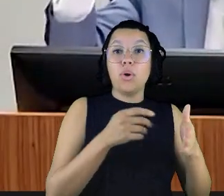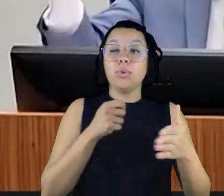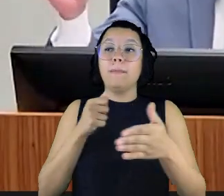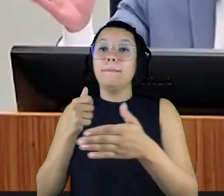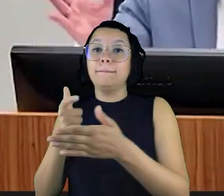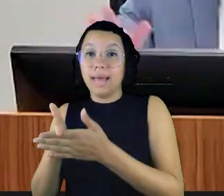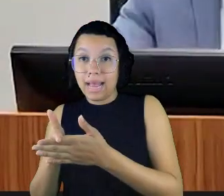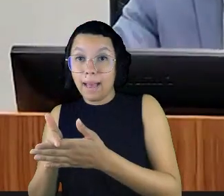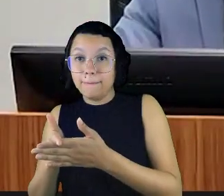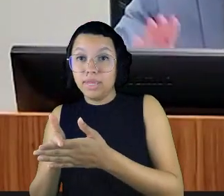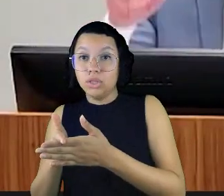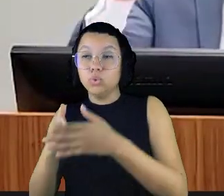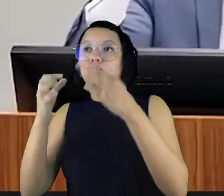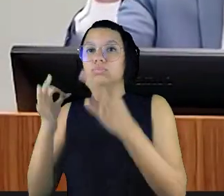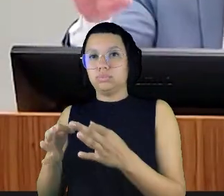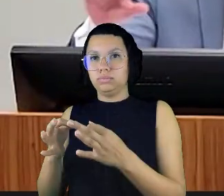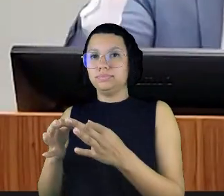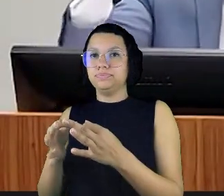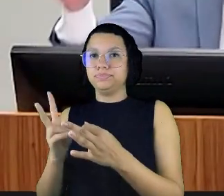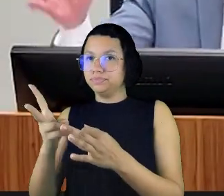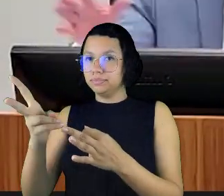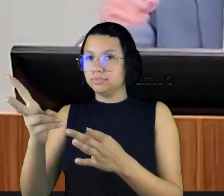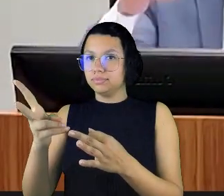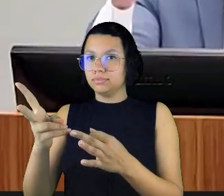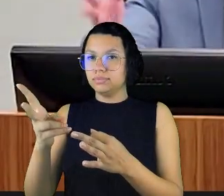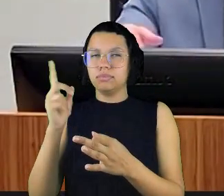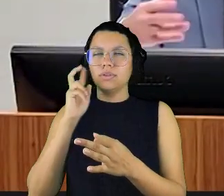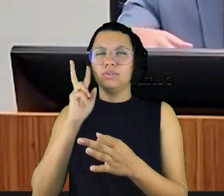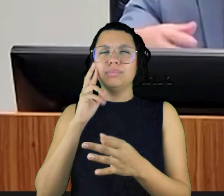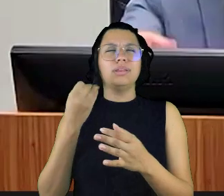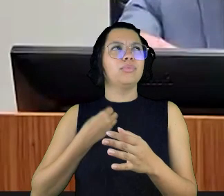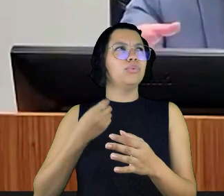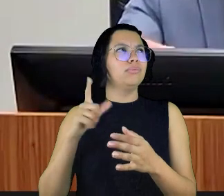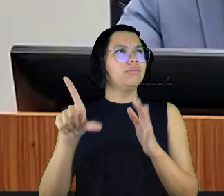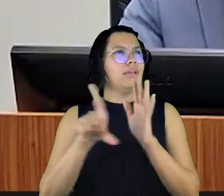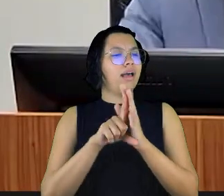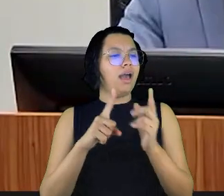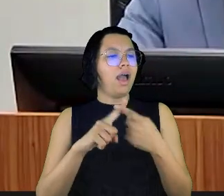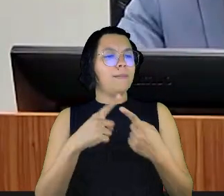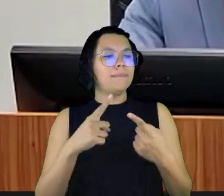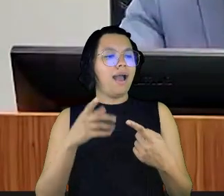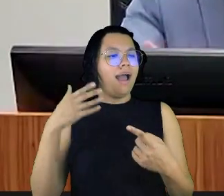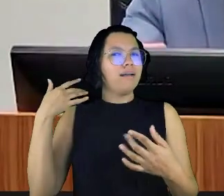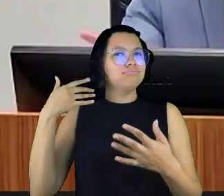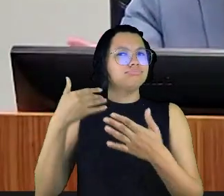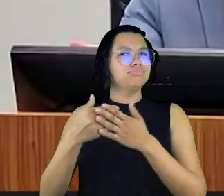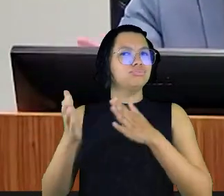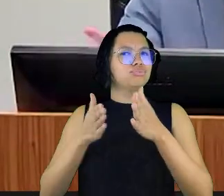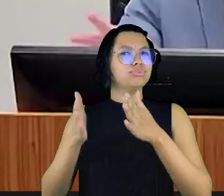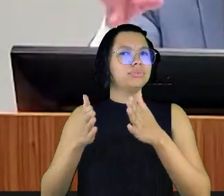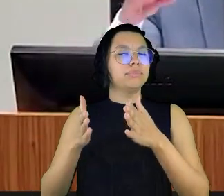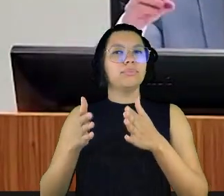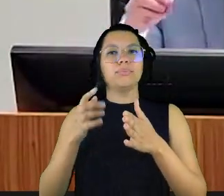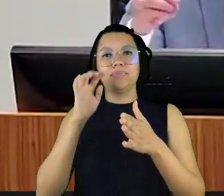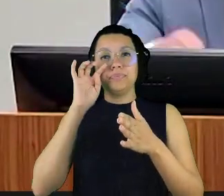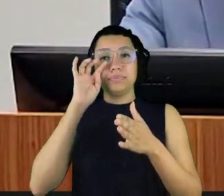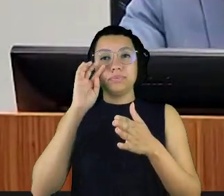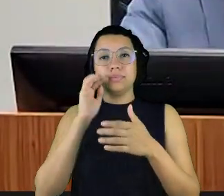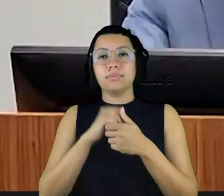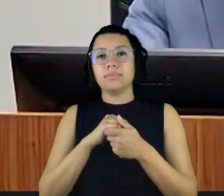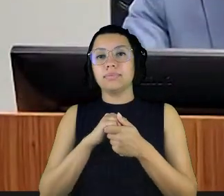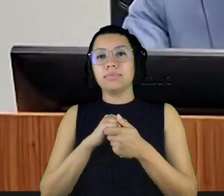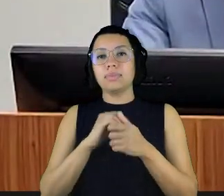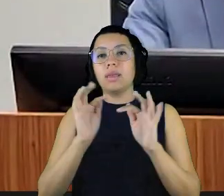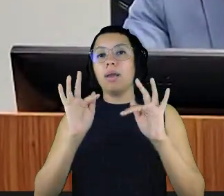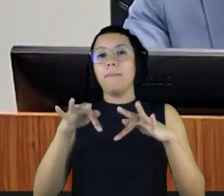Eu não me lembro o número da lei, mas já há algum tempo, para fins de manobra orçamentária, os